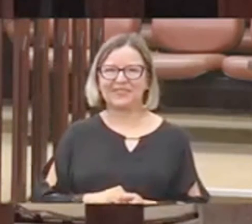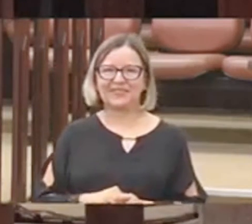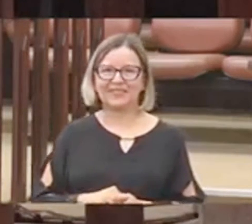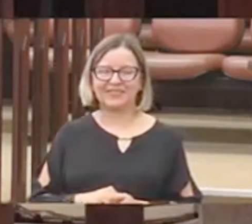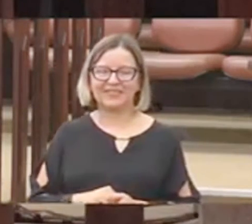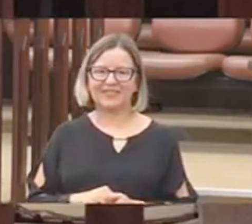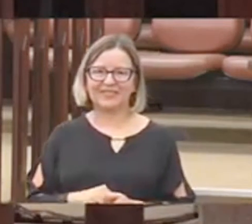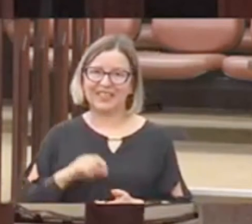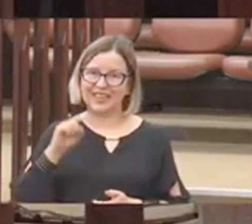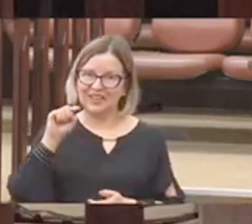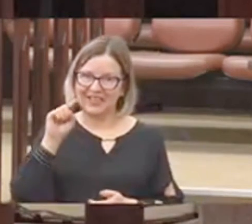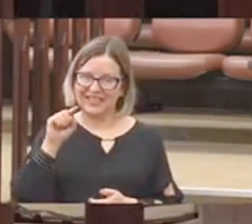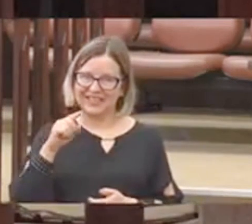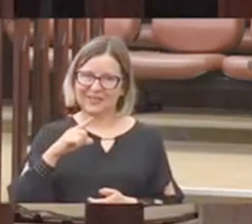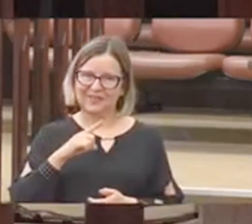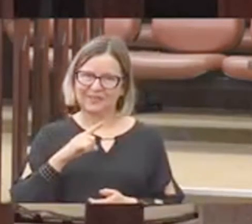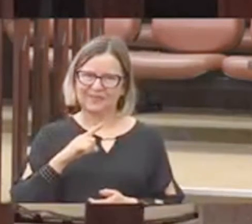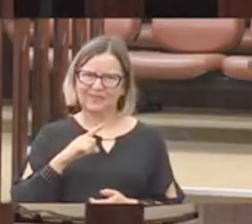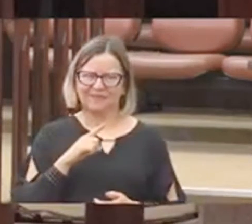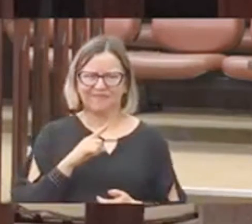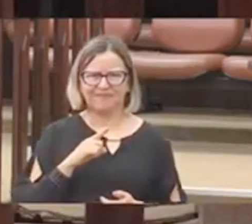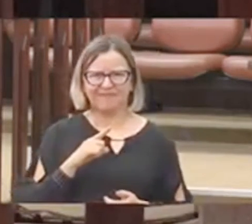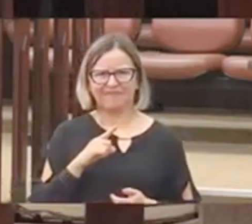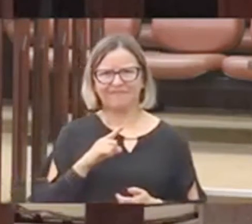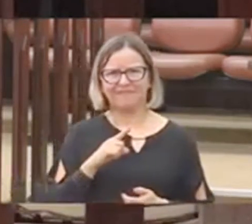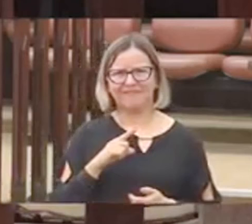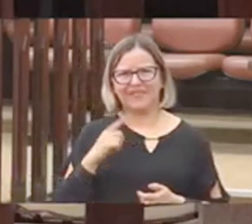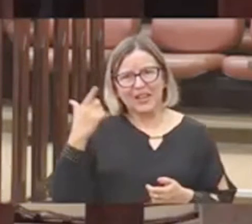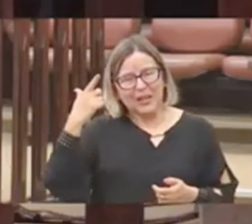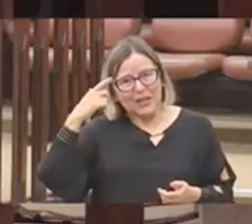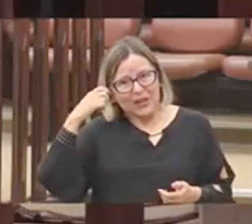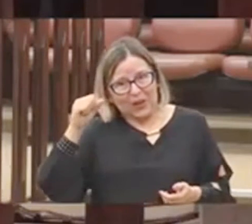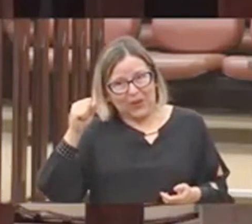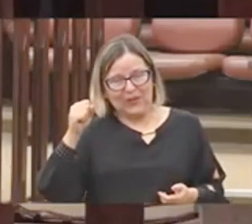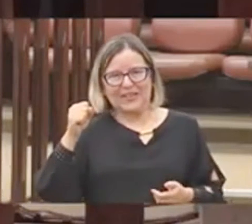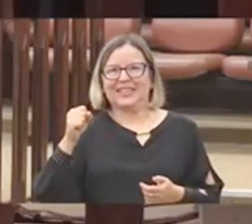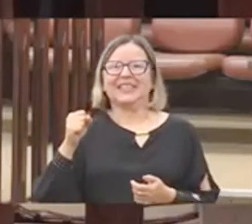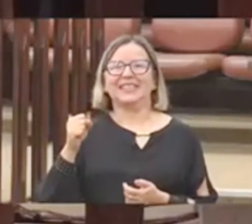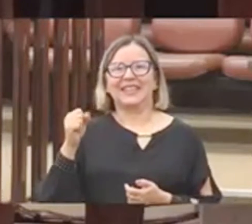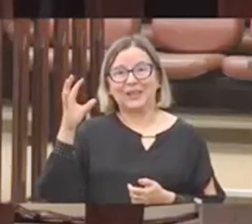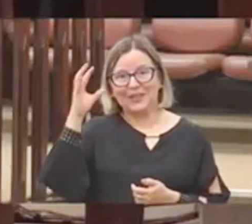Você tem esta dimensão?